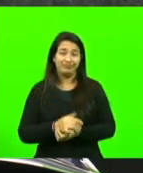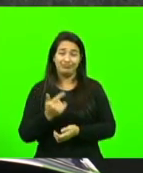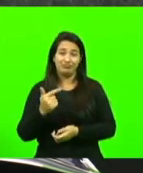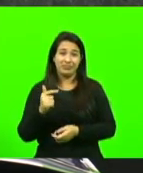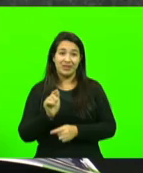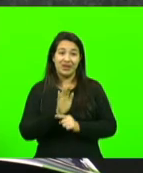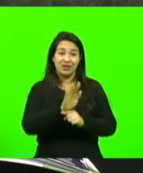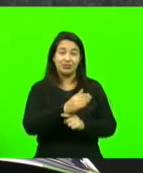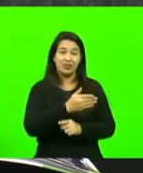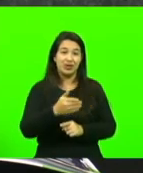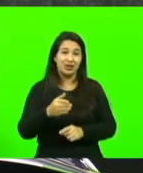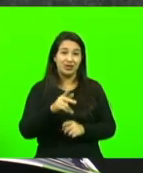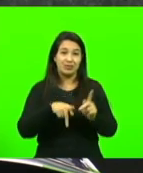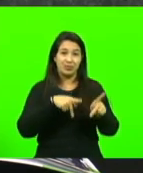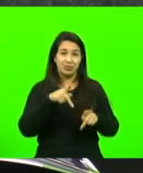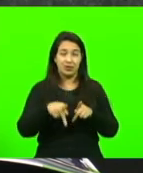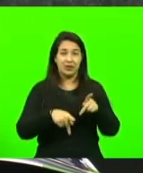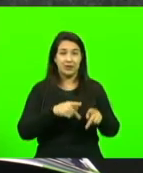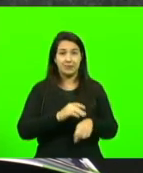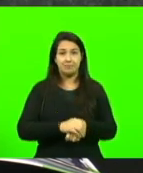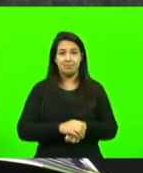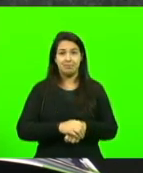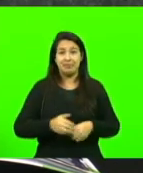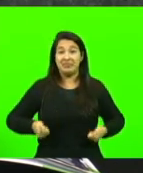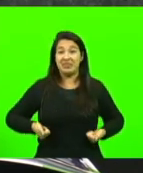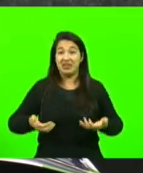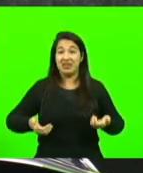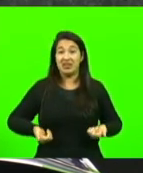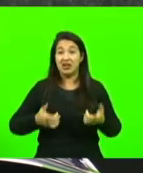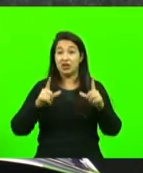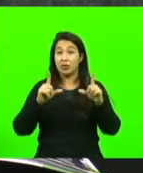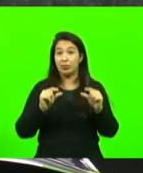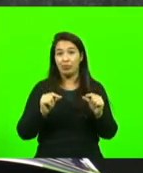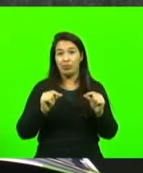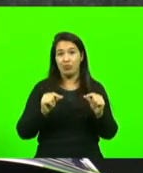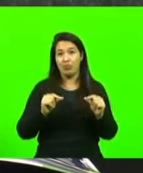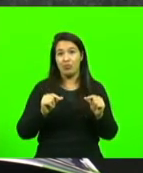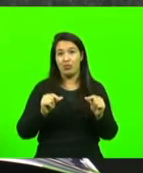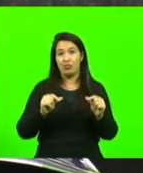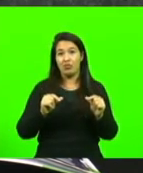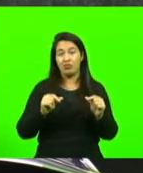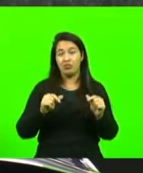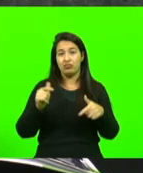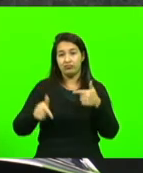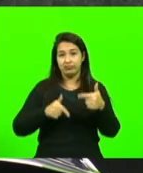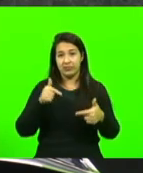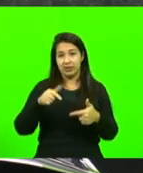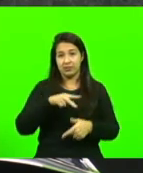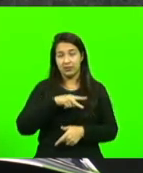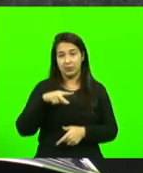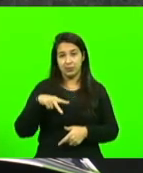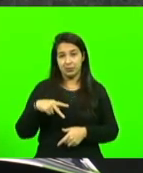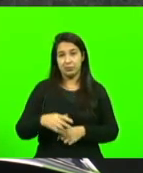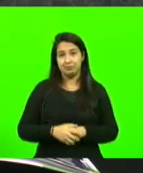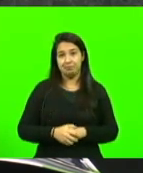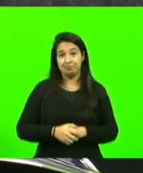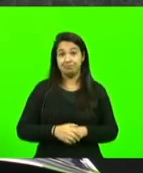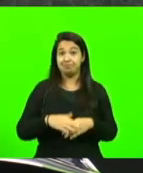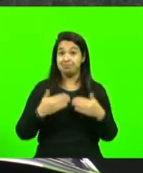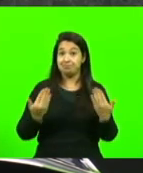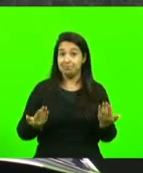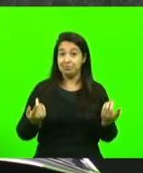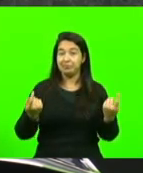a gente a gente gasta muito pouco com serviço público Então a gente tem